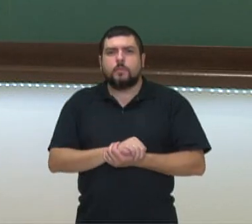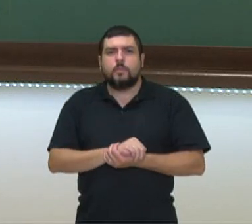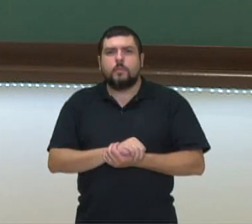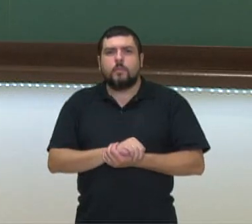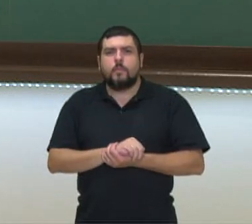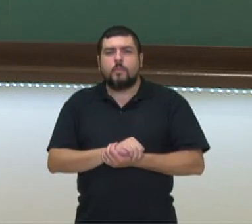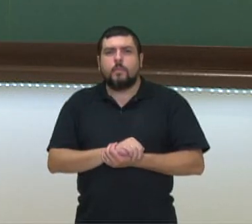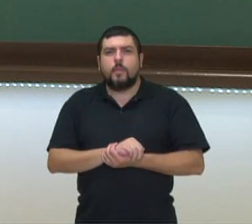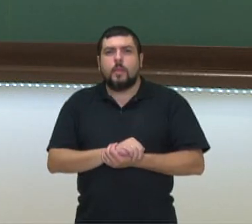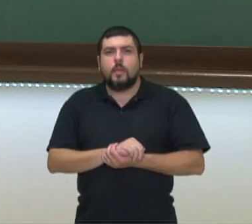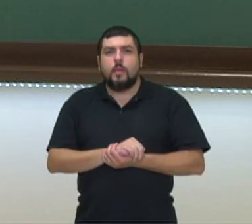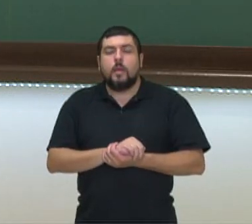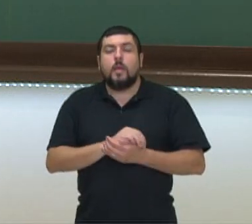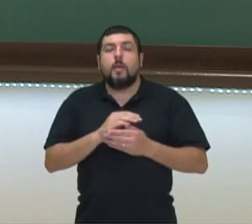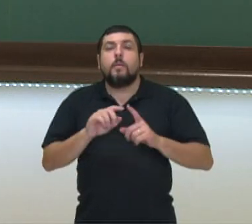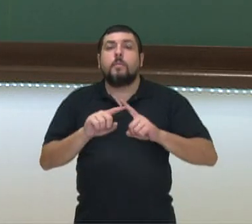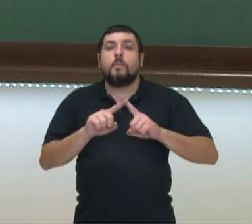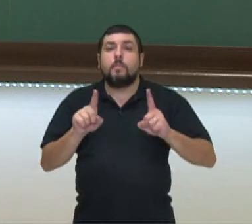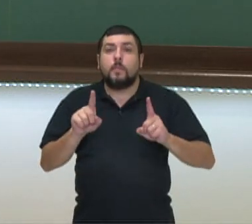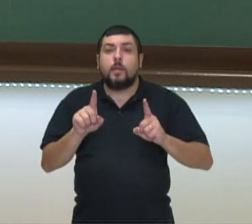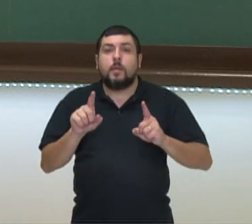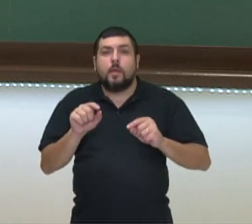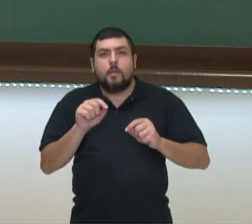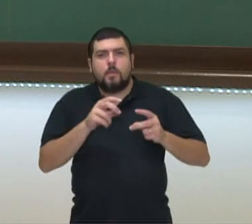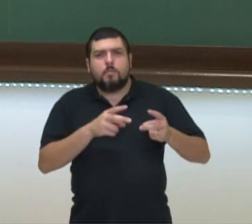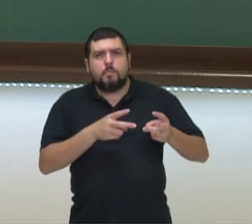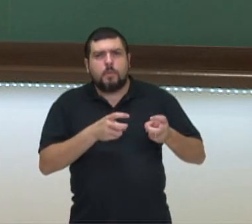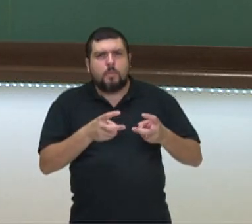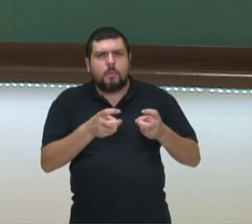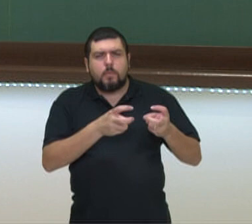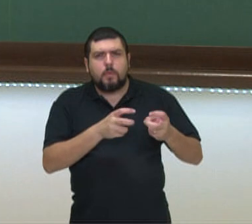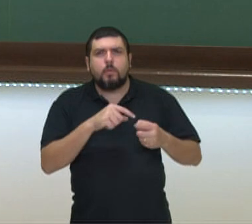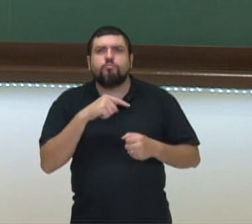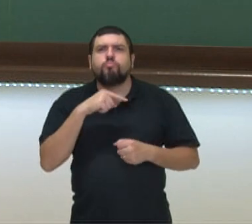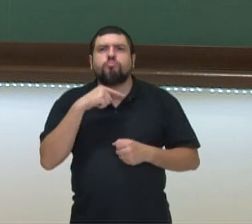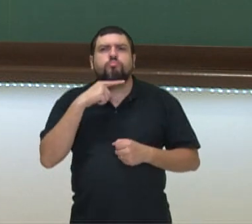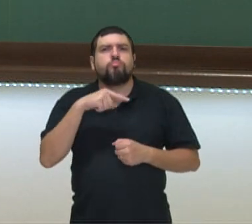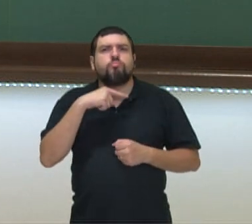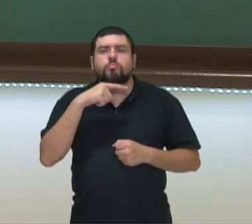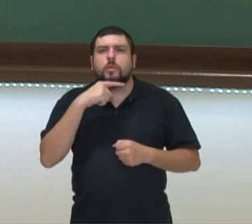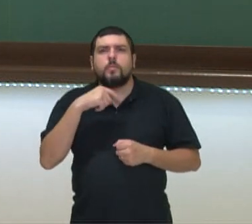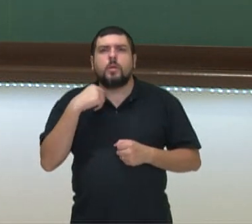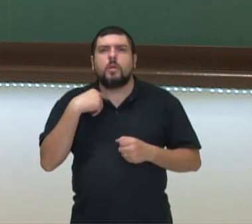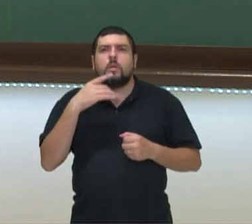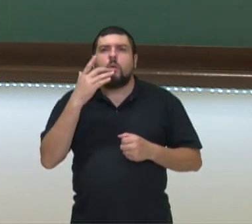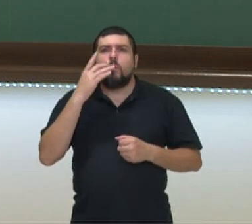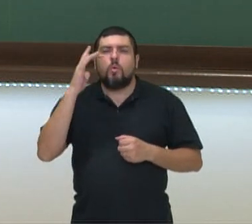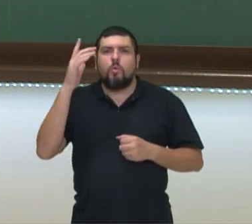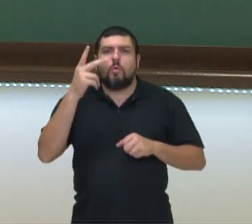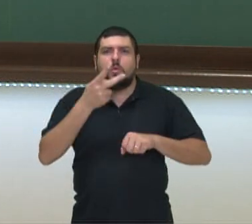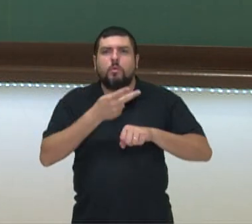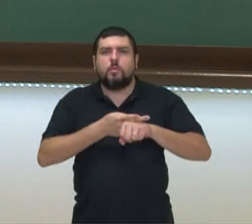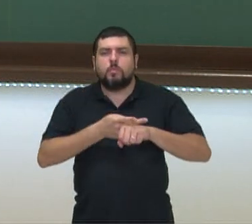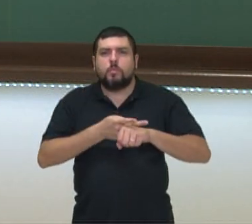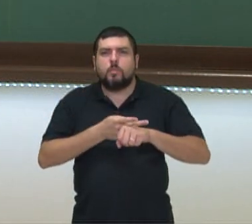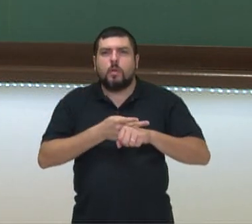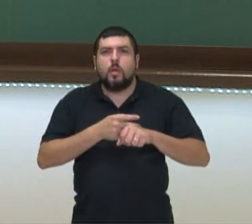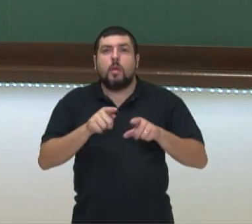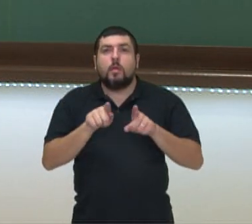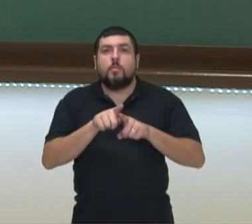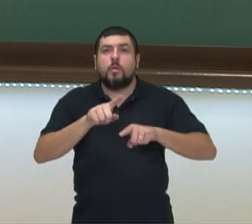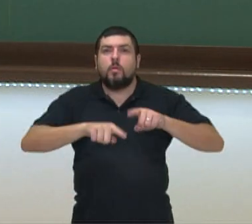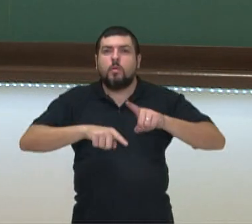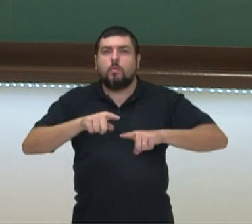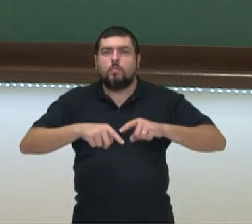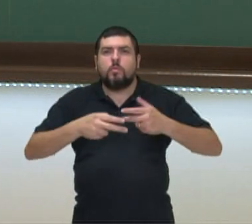não encontram essas riquezas, né? Eles acabam encontrando uma escassez de produtos tropicais e